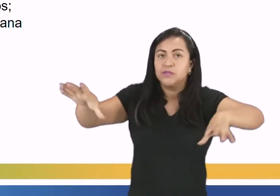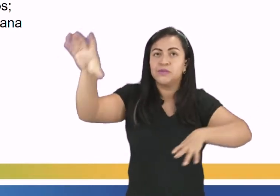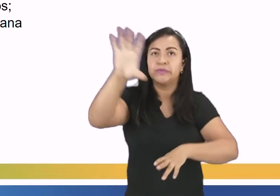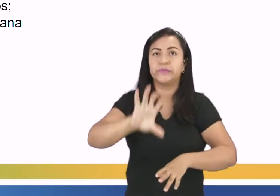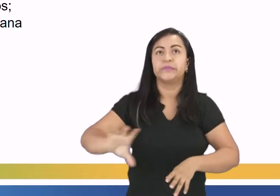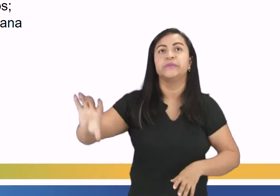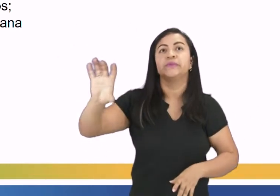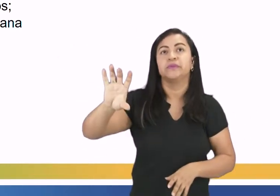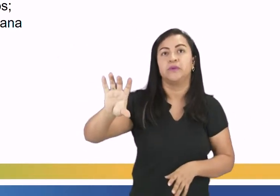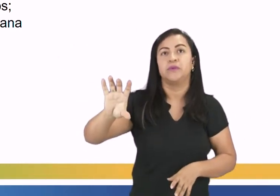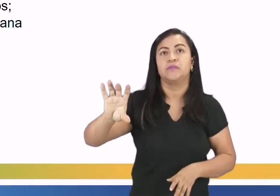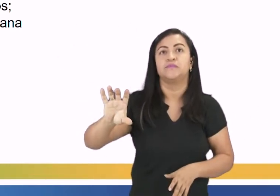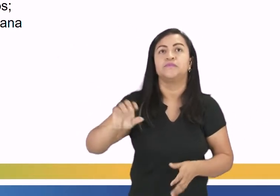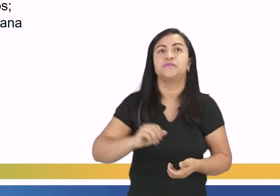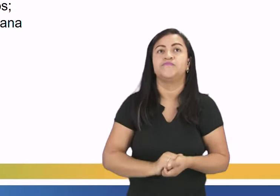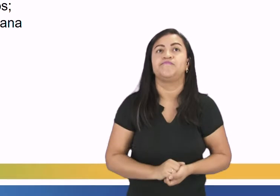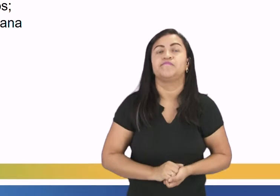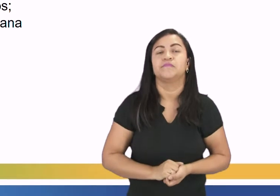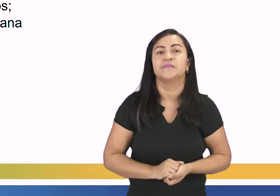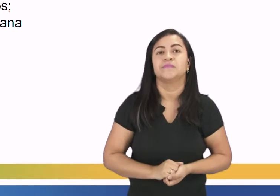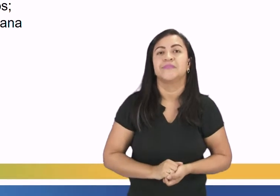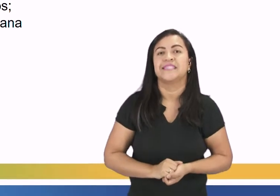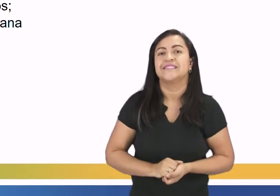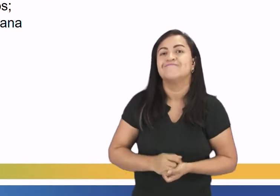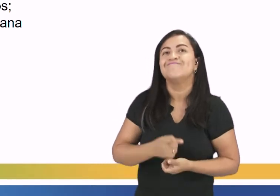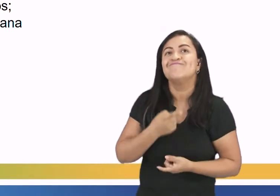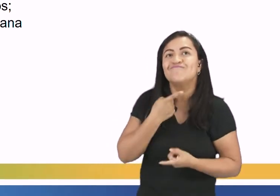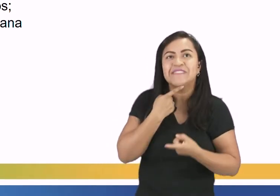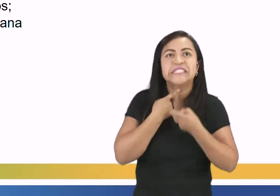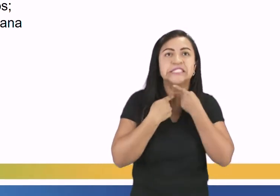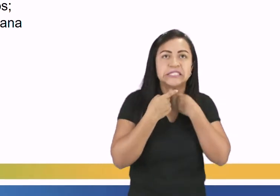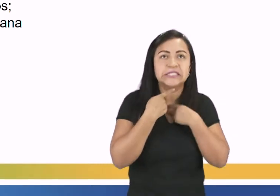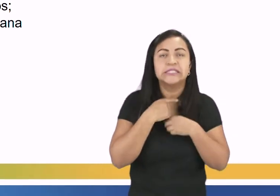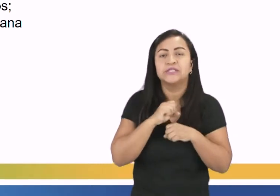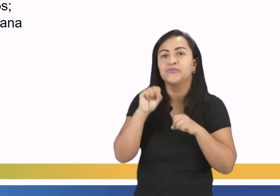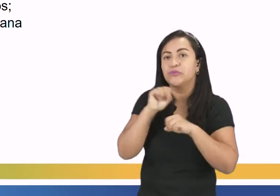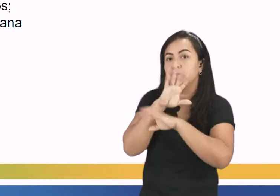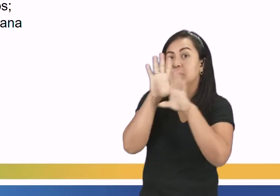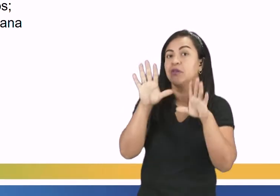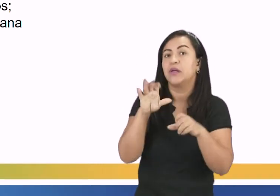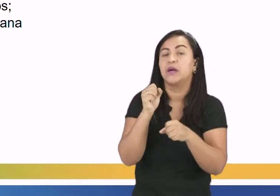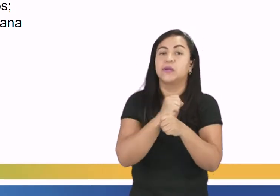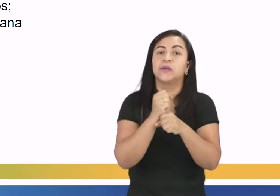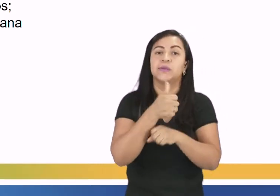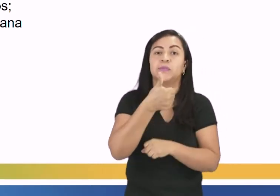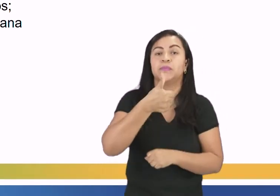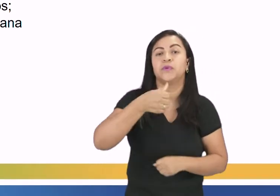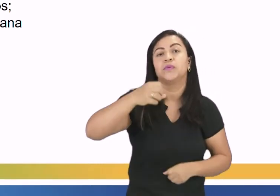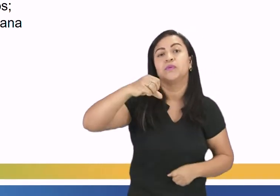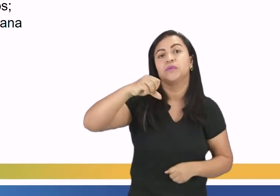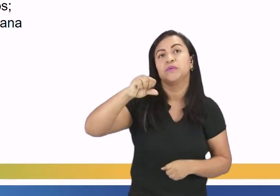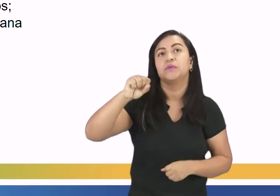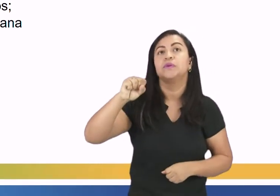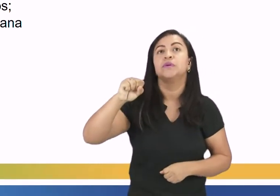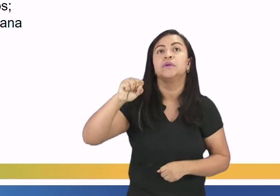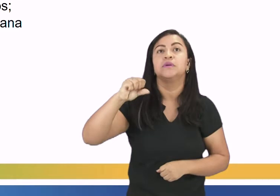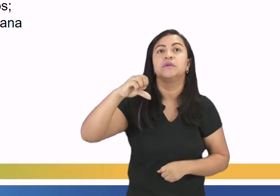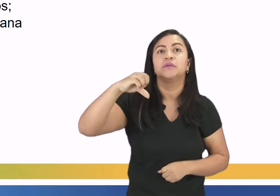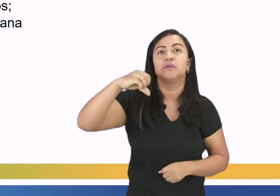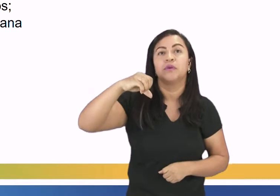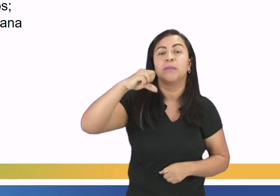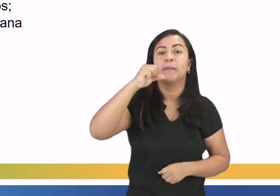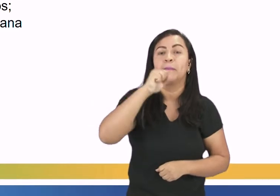Esse desejo de dominação ficou claro em 1898, quando os Estados